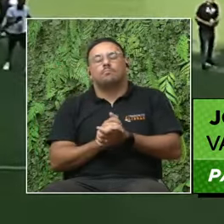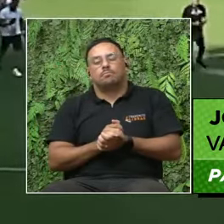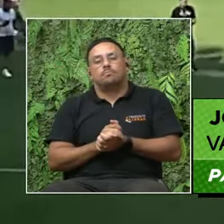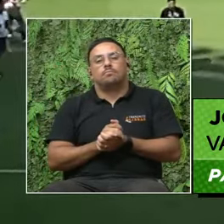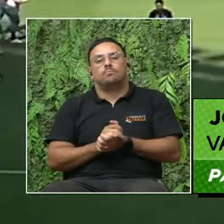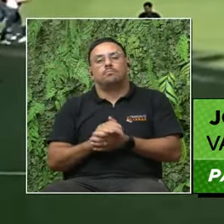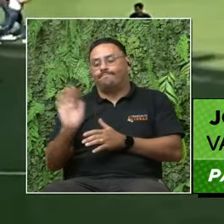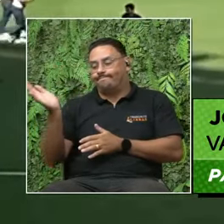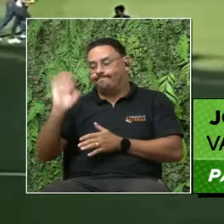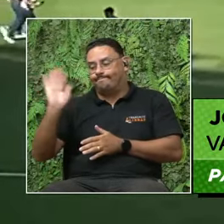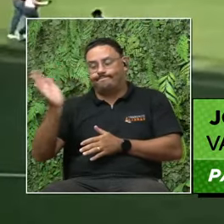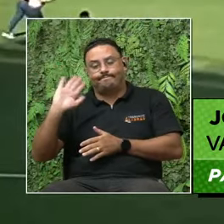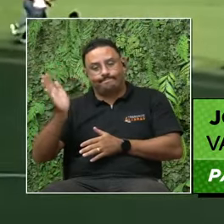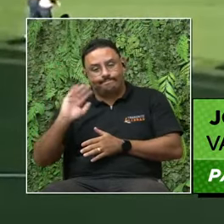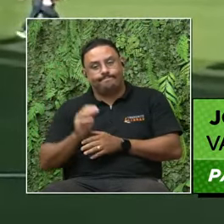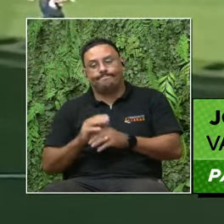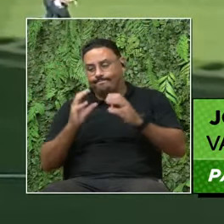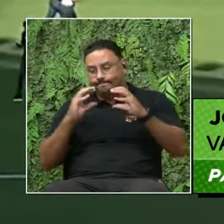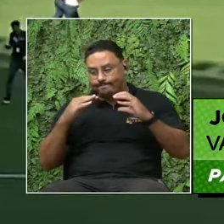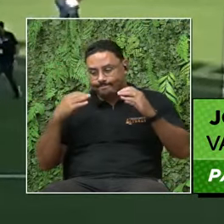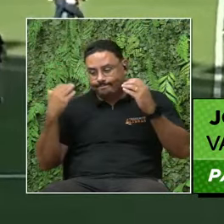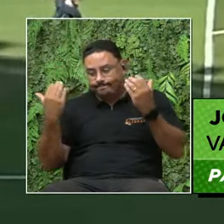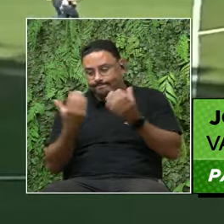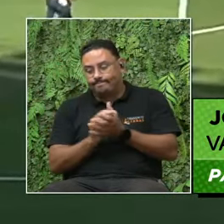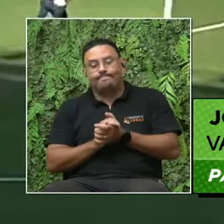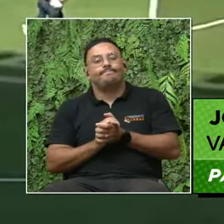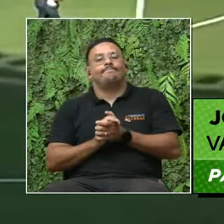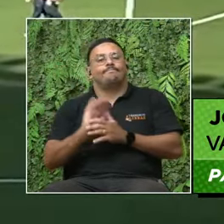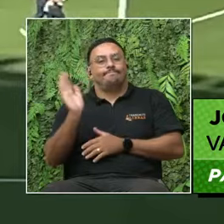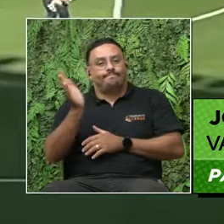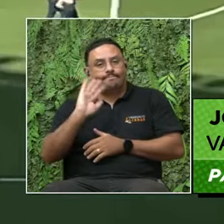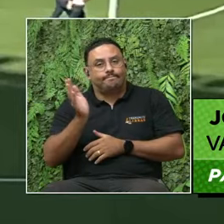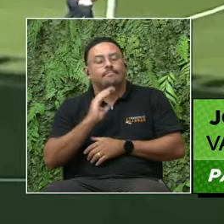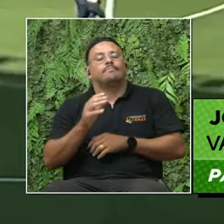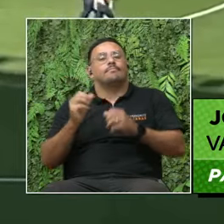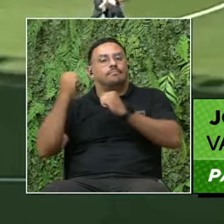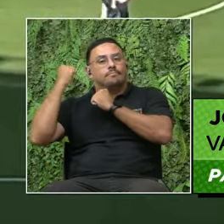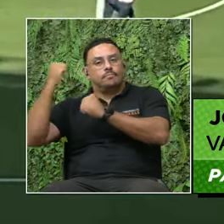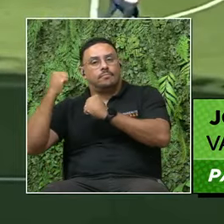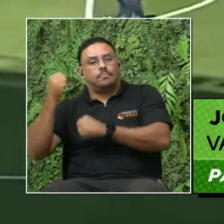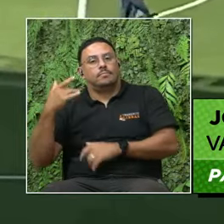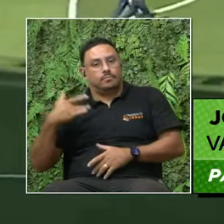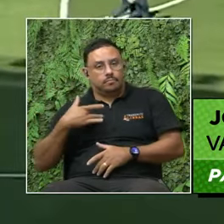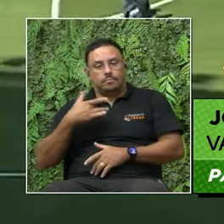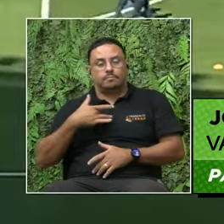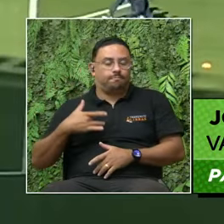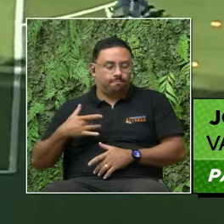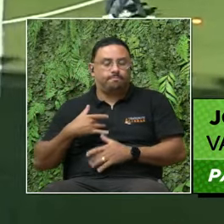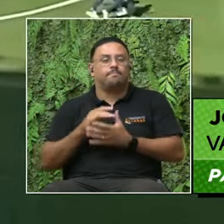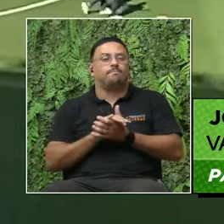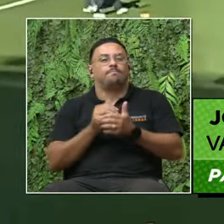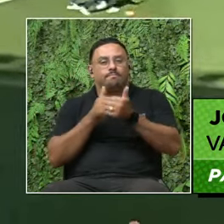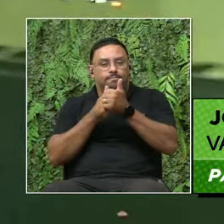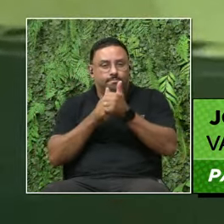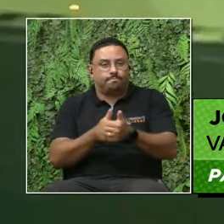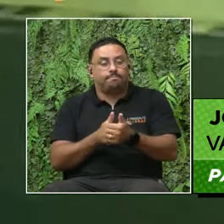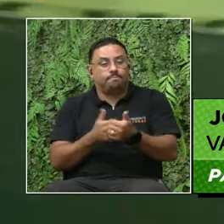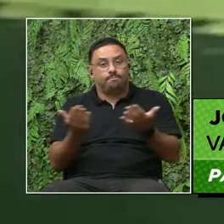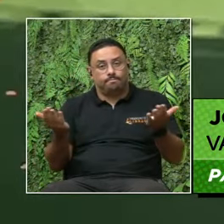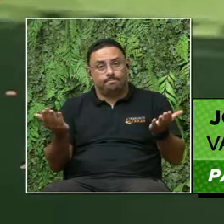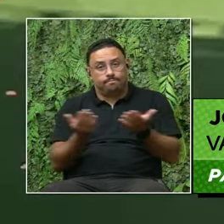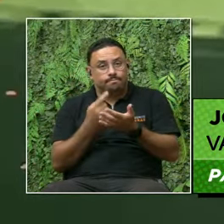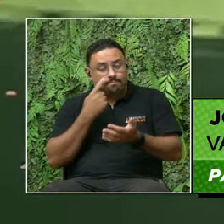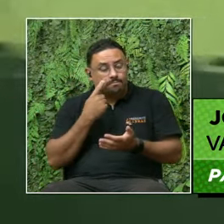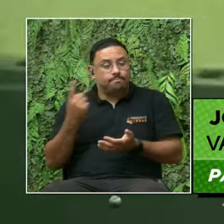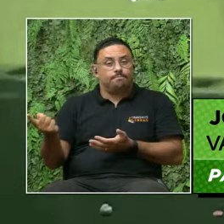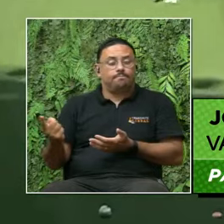sua despedida do Mineirão pra sua despedida da torcida do Cruzeiro está acompanhando imagens ao vivo você